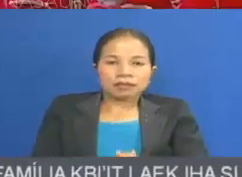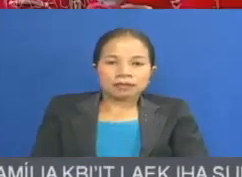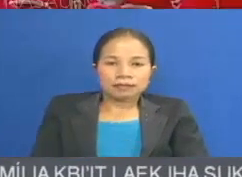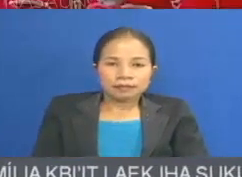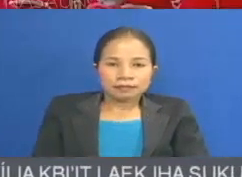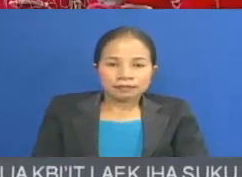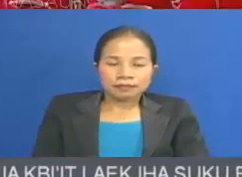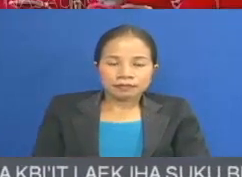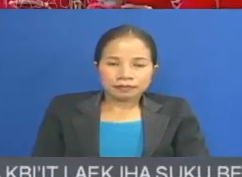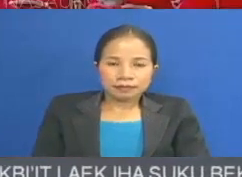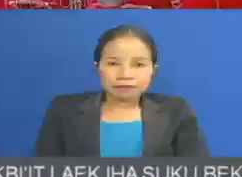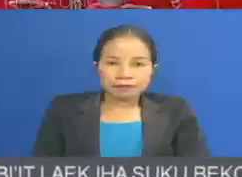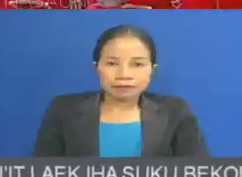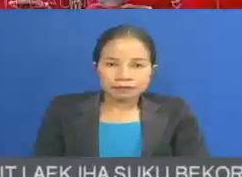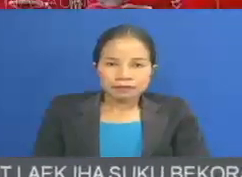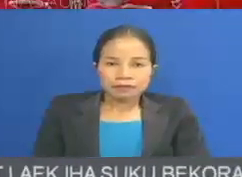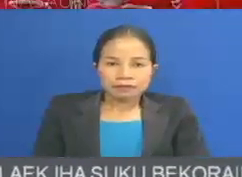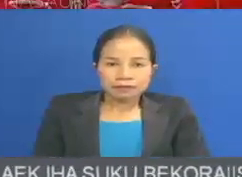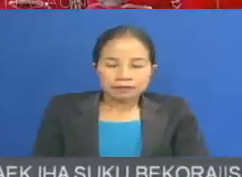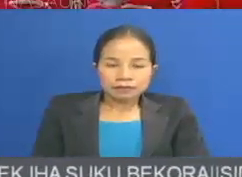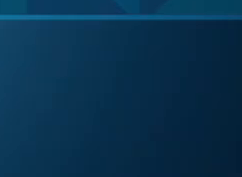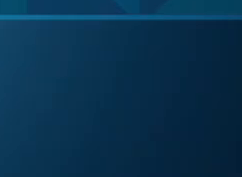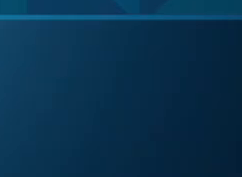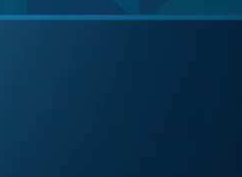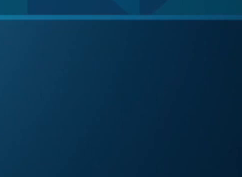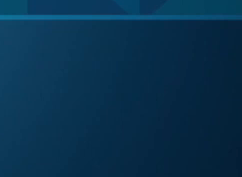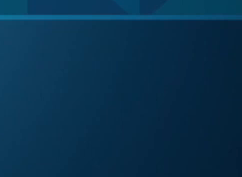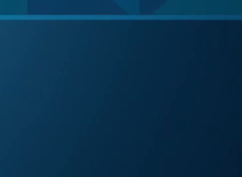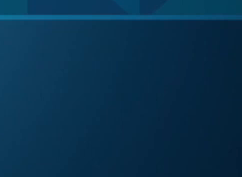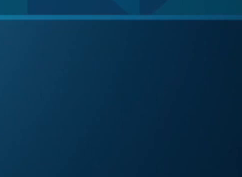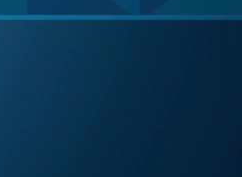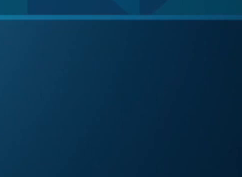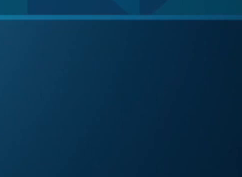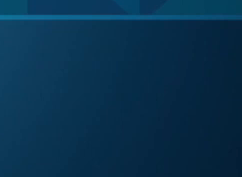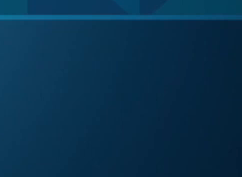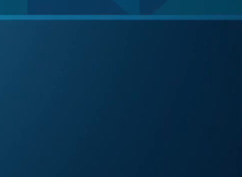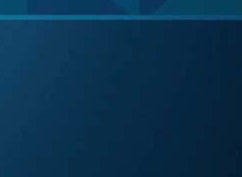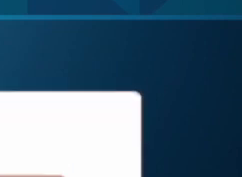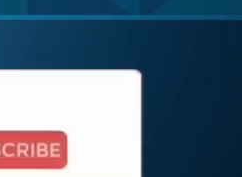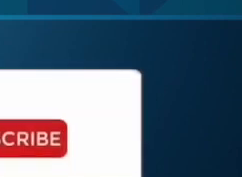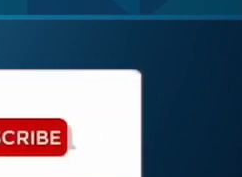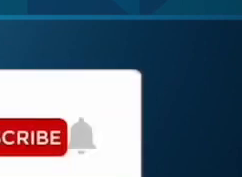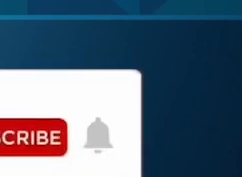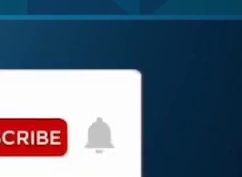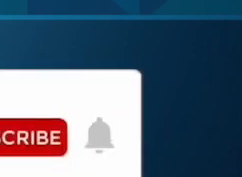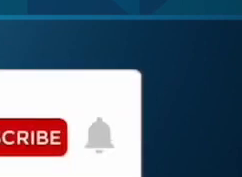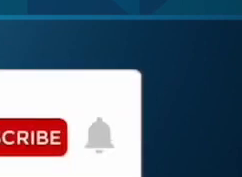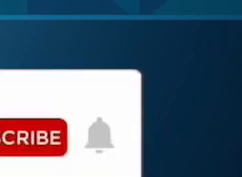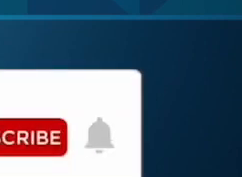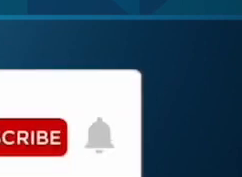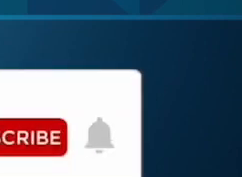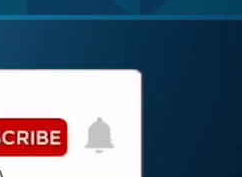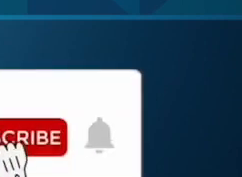Domingos Trindade, Nuno Moraes, ba RTTL. A tu retang informação factuais não atuais, que